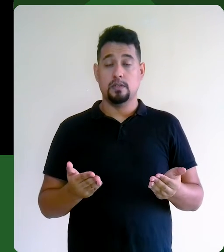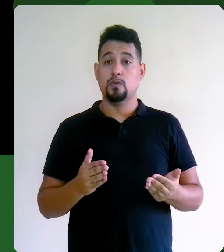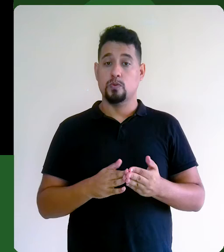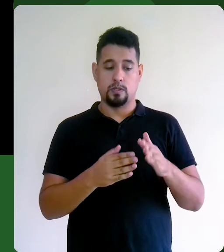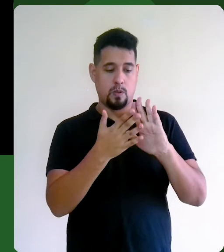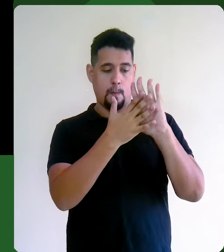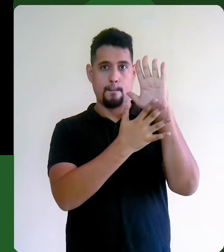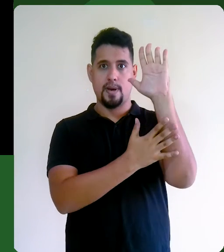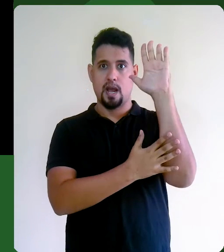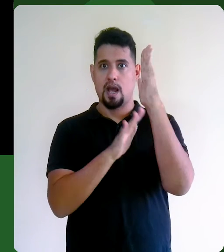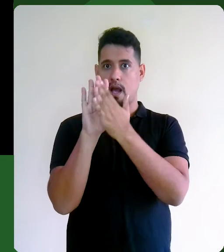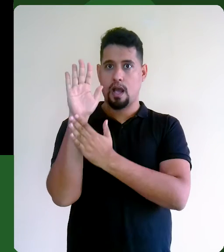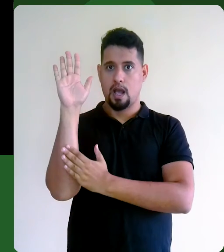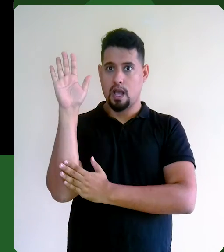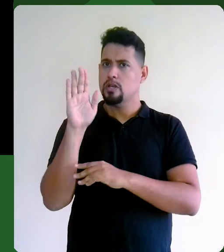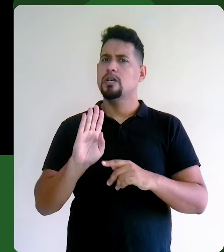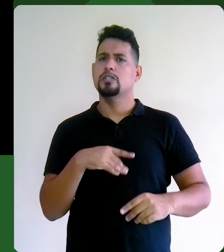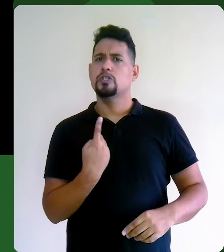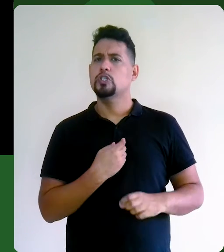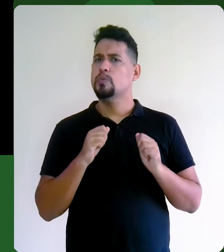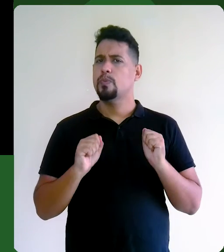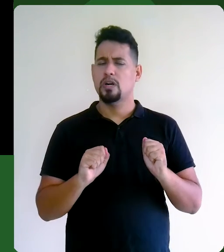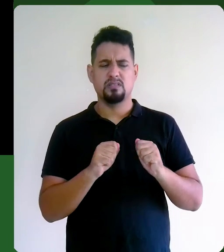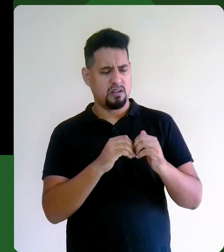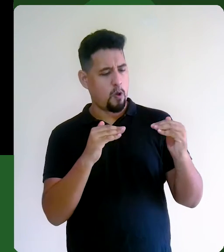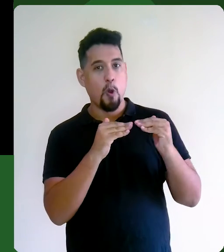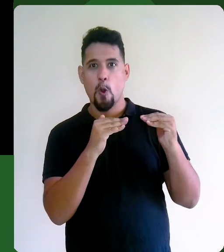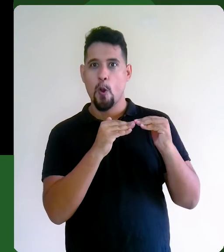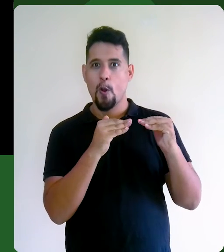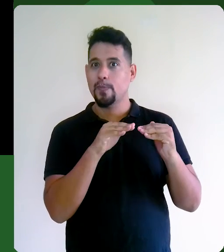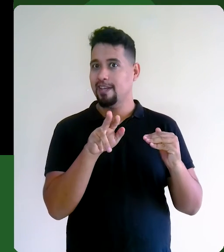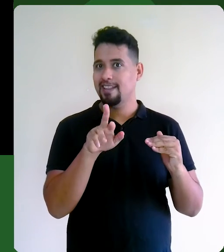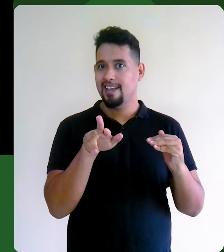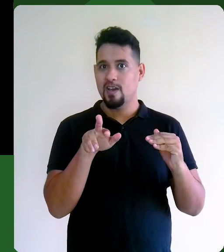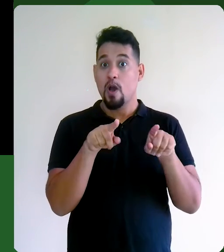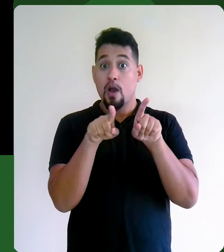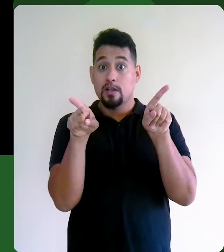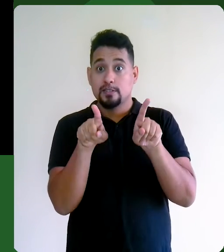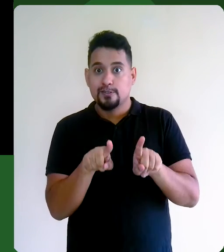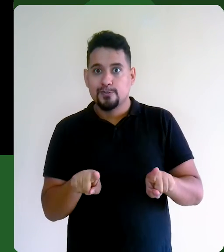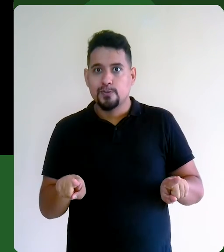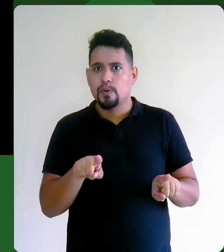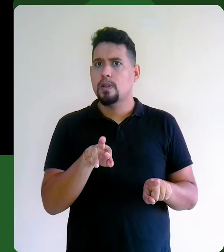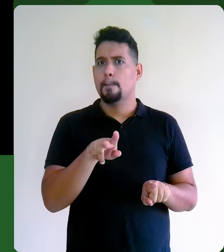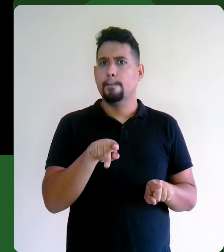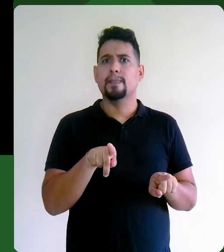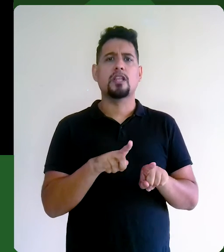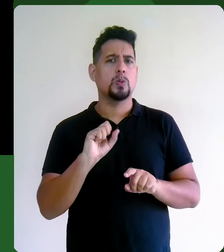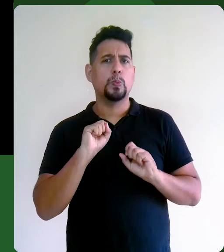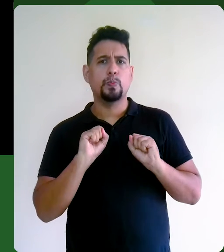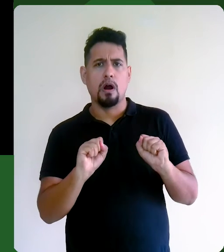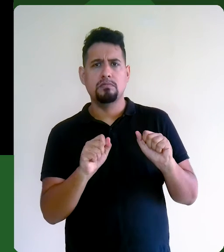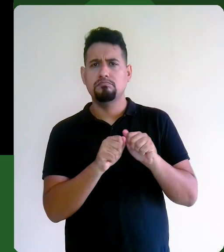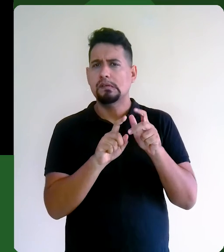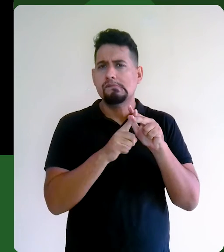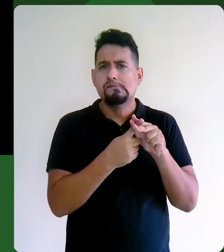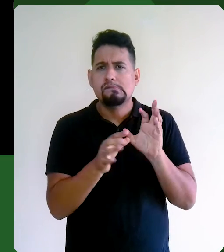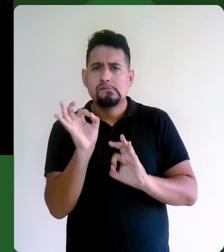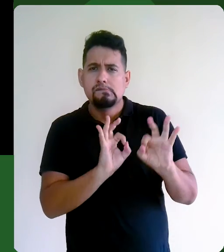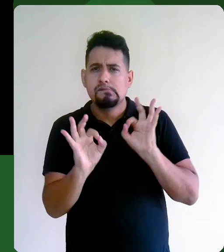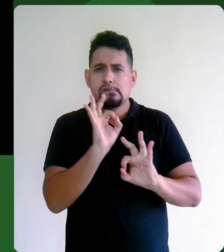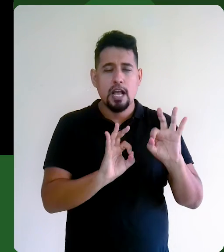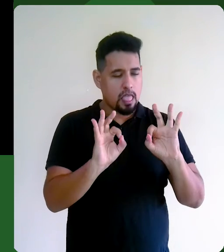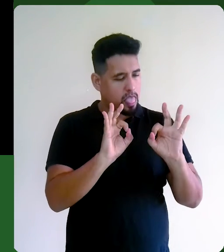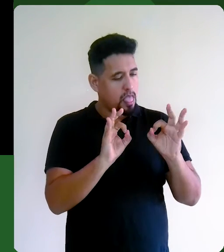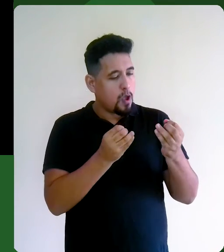vamos fazer a parte dos braços. Esse aqui, a gente pode dizer que ele responde mais aqui a medida da cintura, tá? Essa medida dá